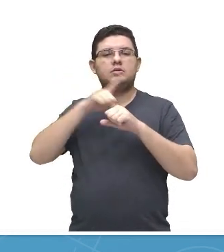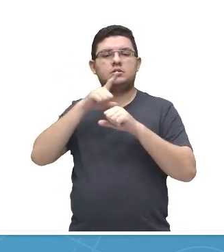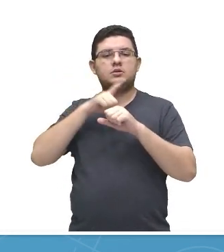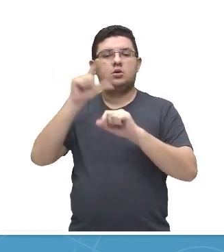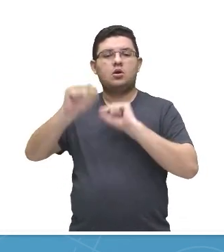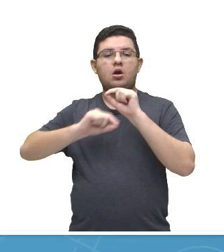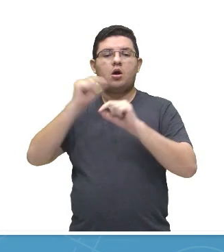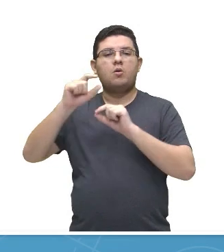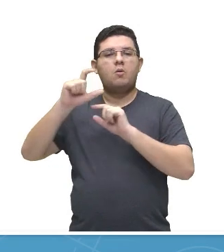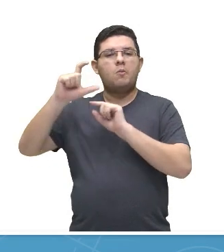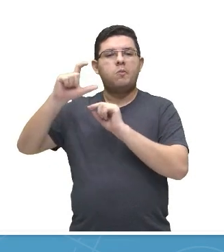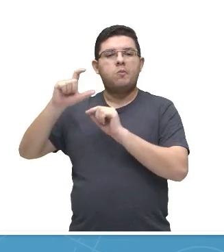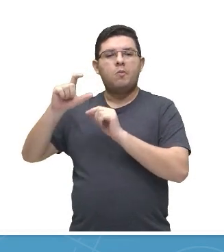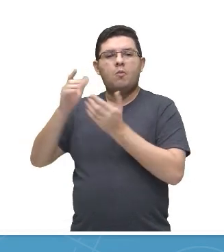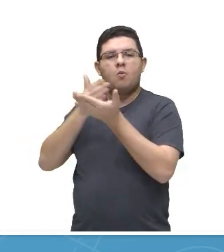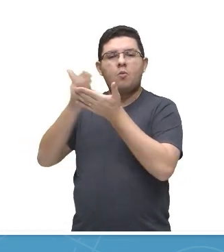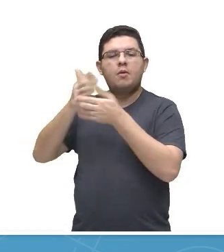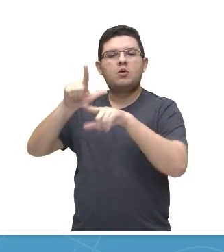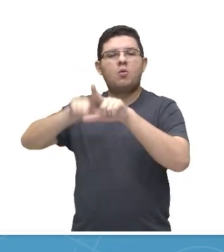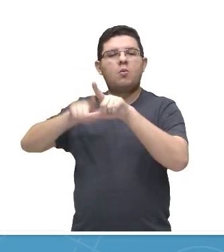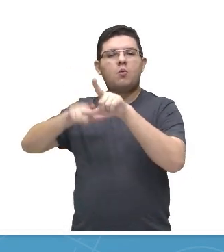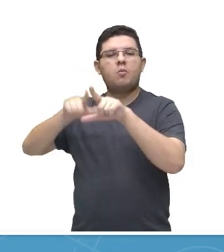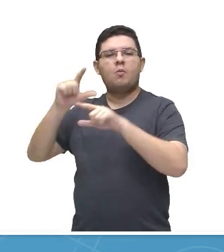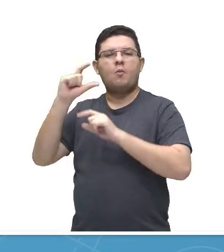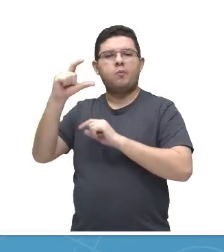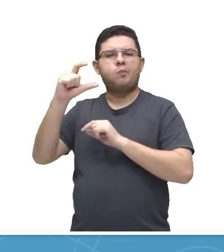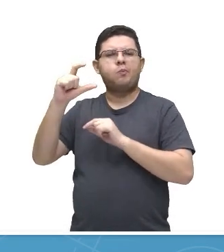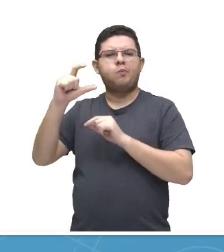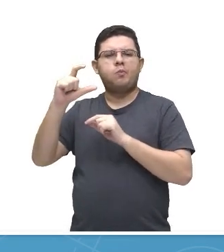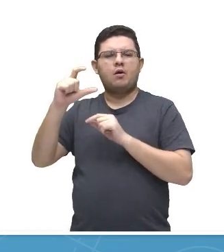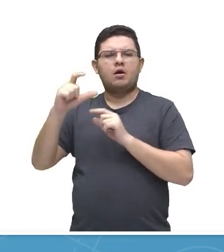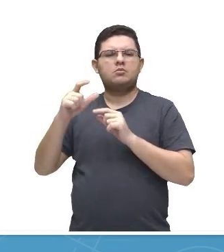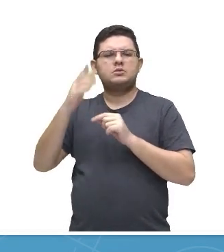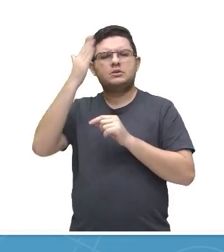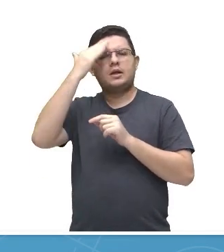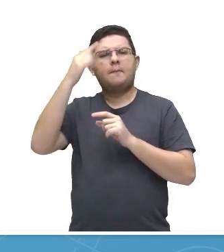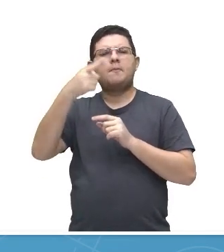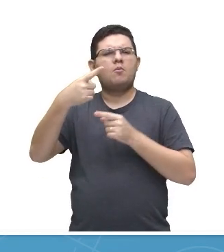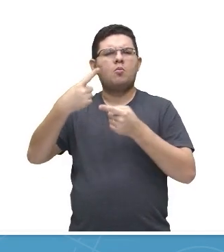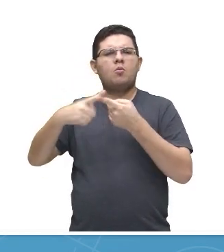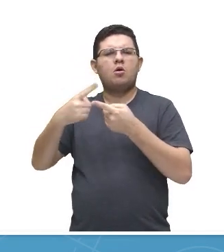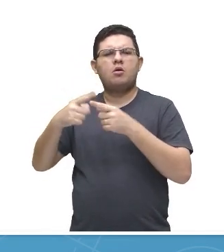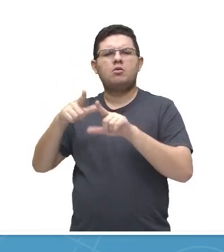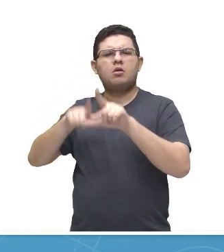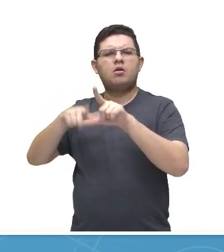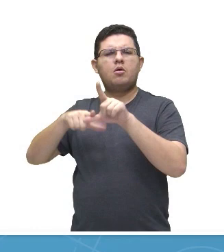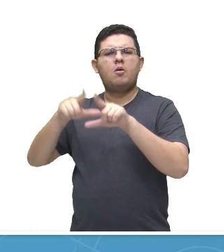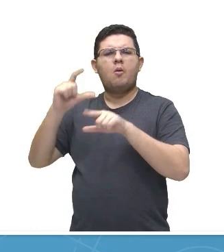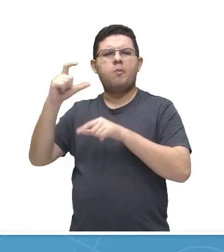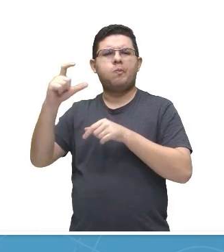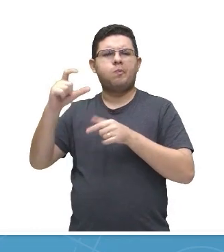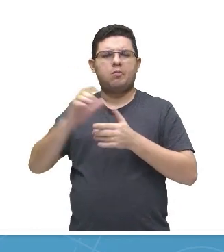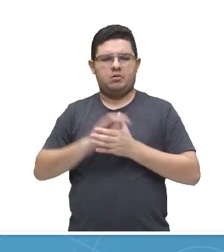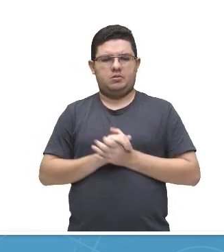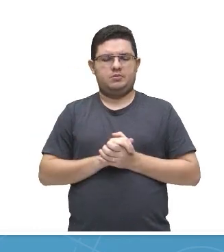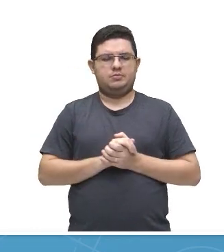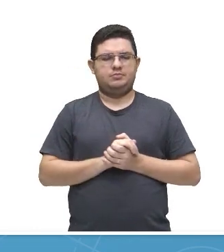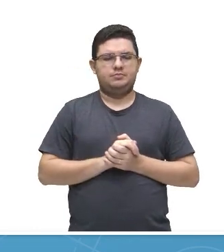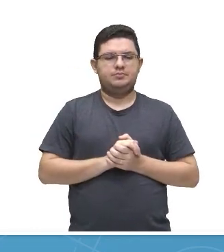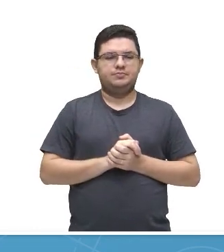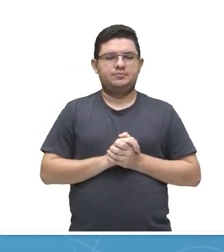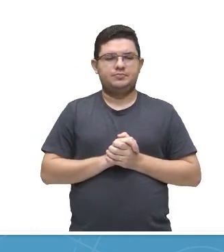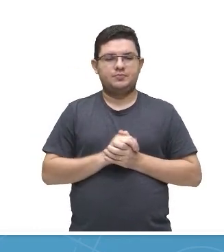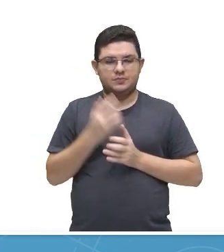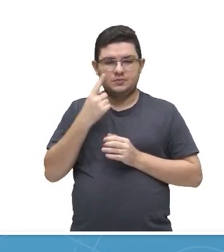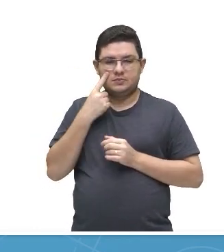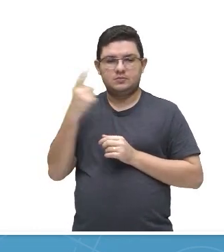letra maiúscula. Você sabe por que eles estão escritos com a letra maiúscula? Voltemos aqui então. Olha, então vamos marcar